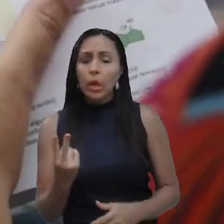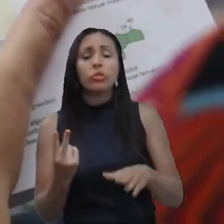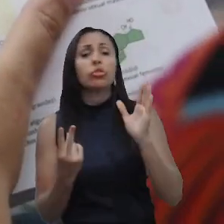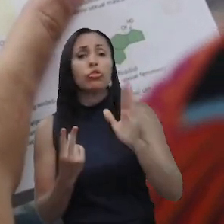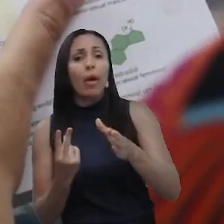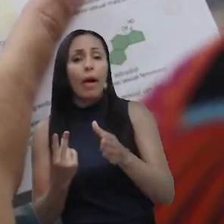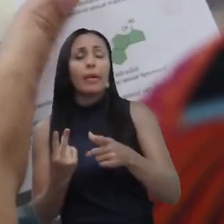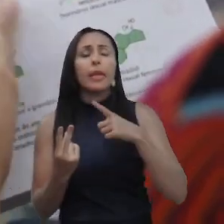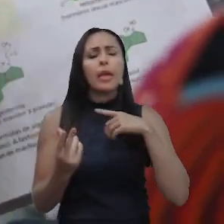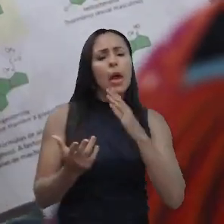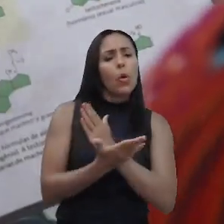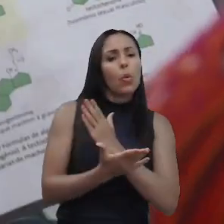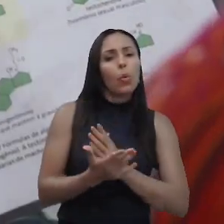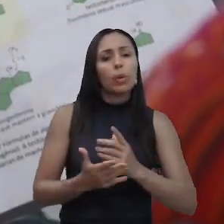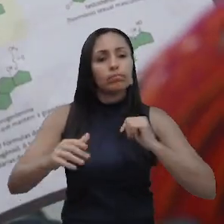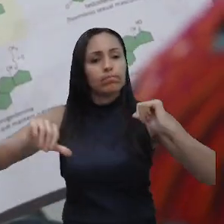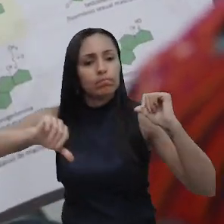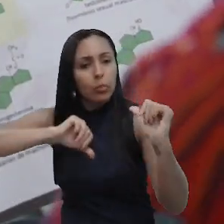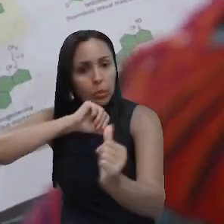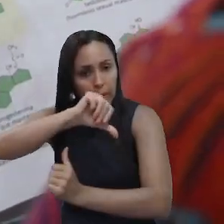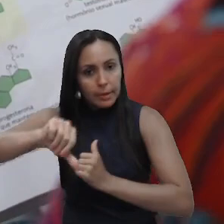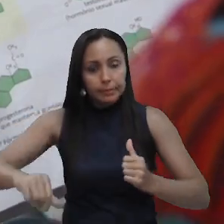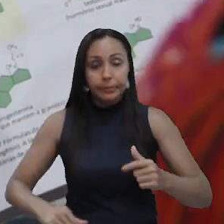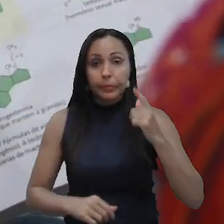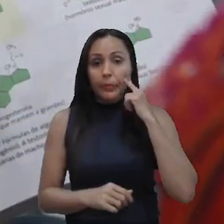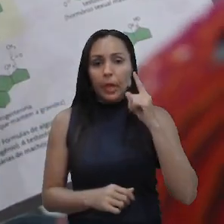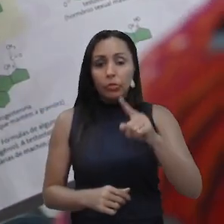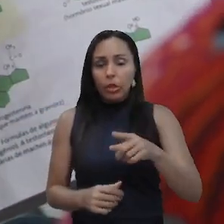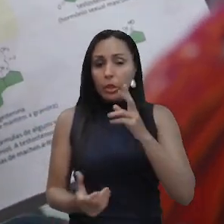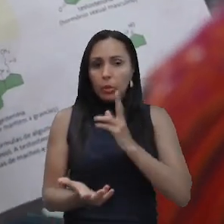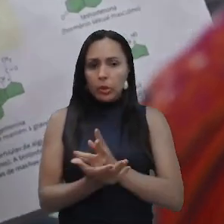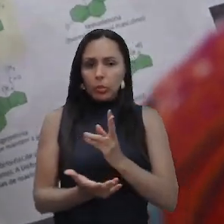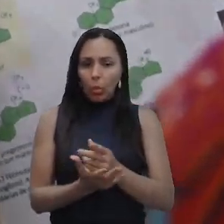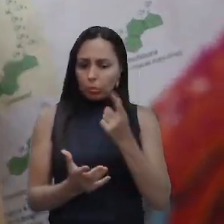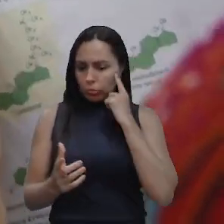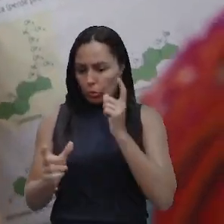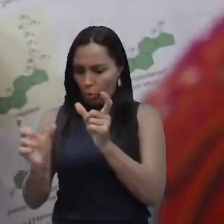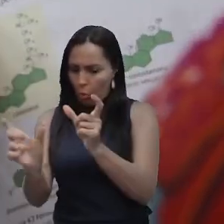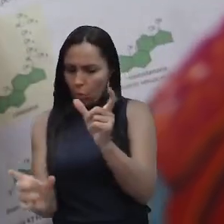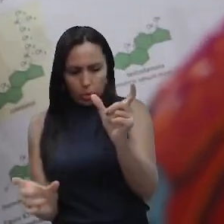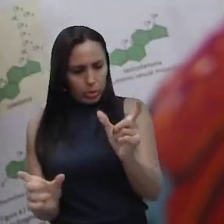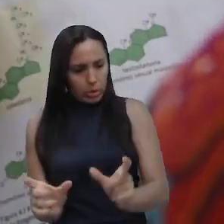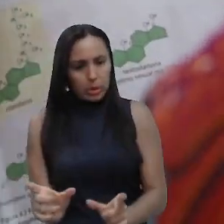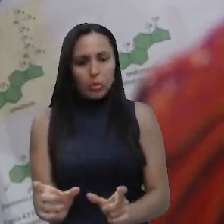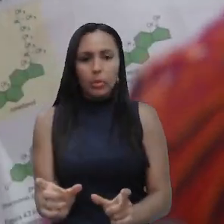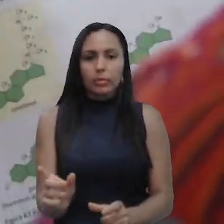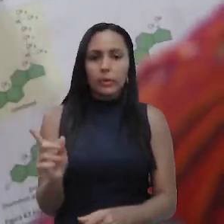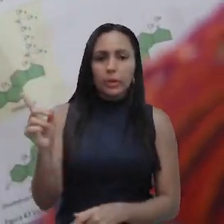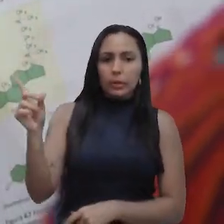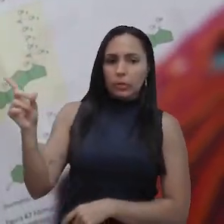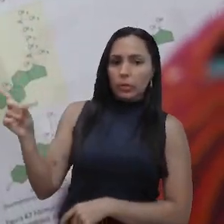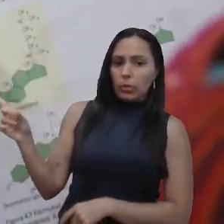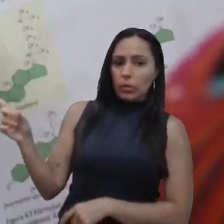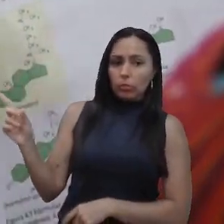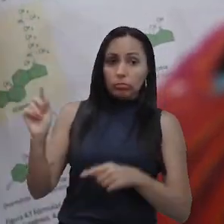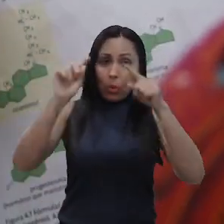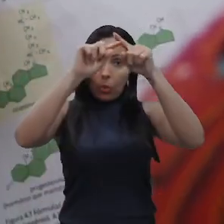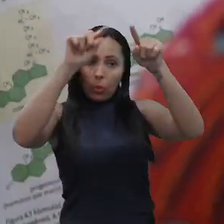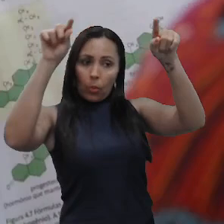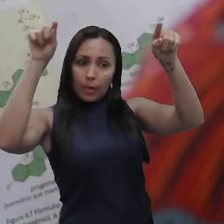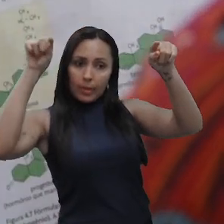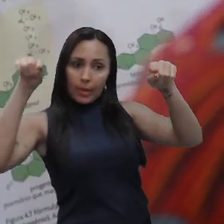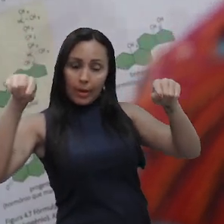algumas modificações. Aqui a gente continuou com 2 colunas, mas a gente colocou aqui, ó, um quadrado, na verdade um retângulo,